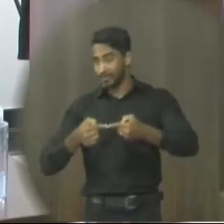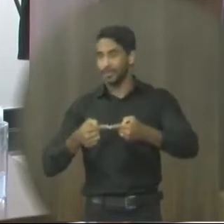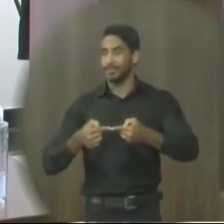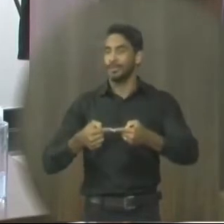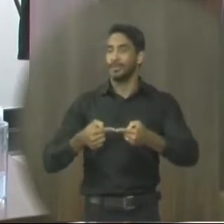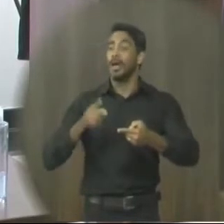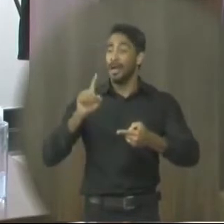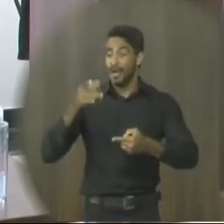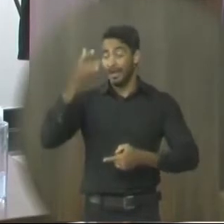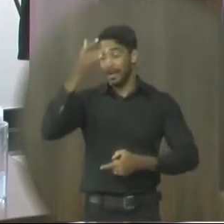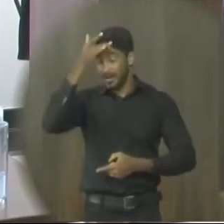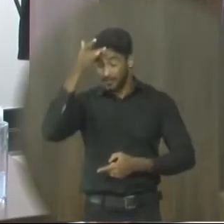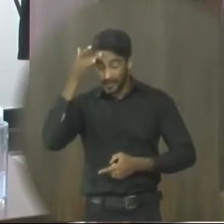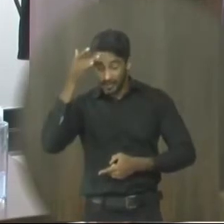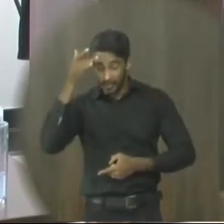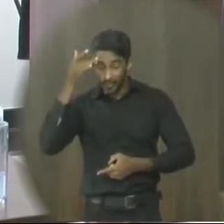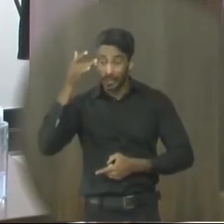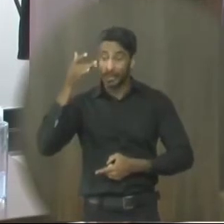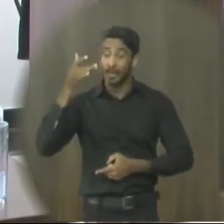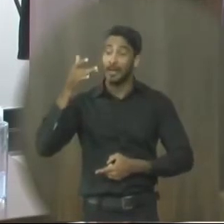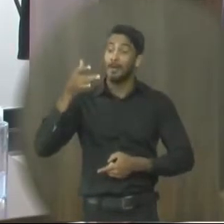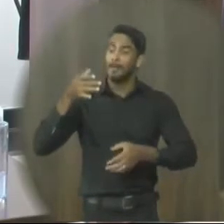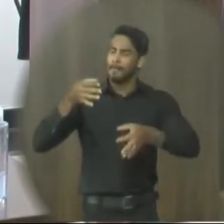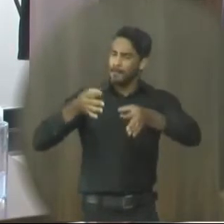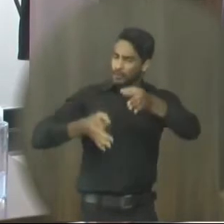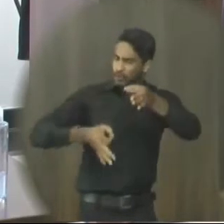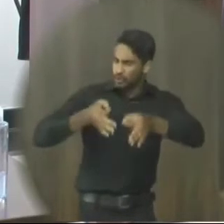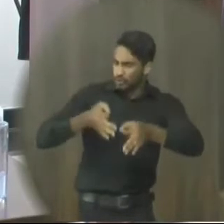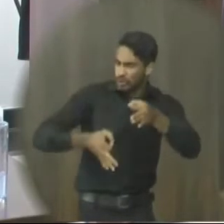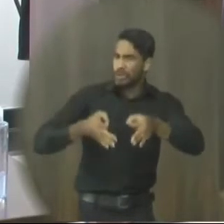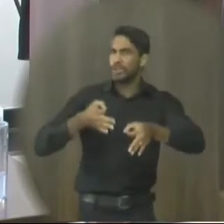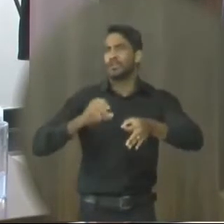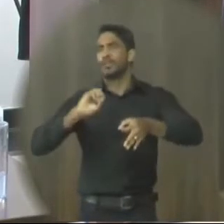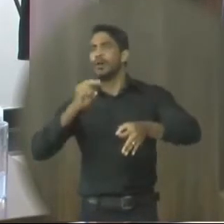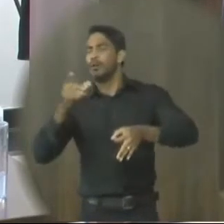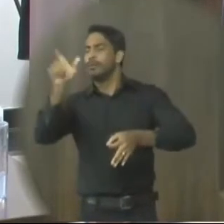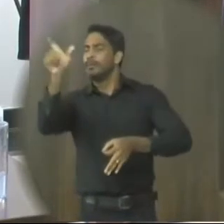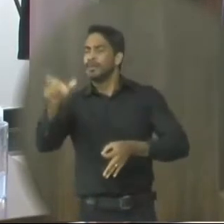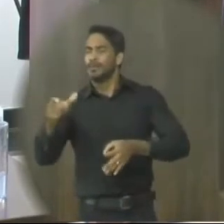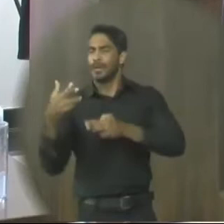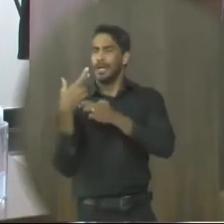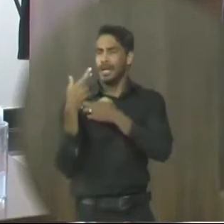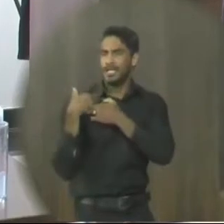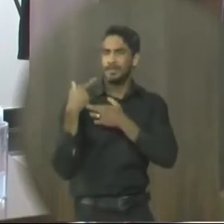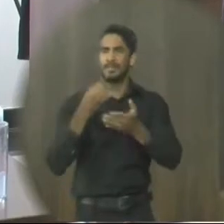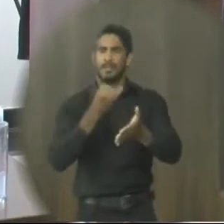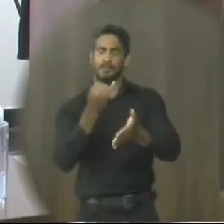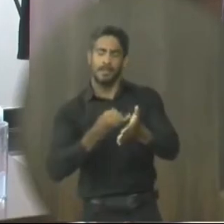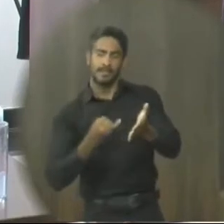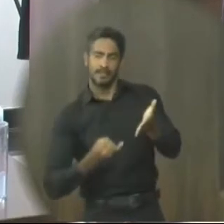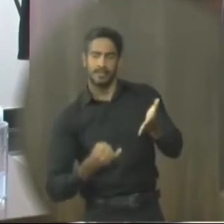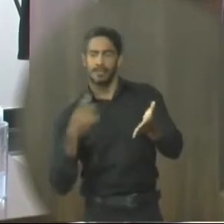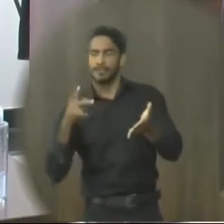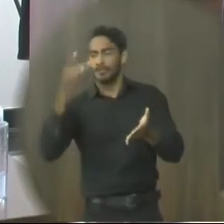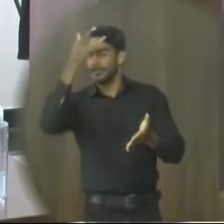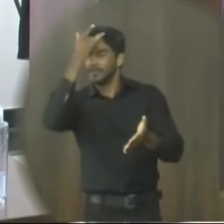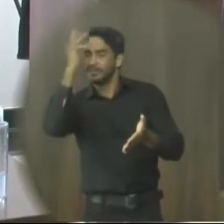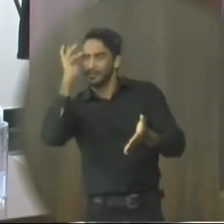jurídica e na parte de cadastro, pelo menos chefe de gabinete. Estive com ele conversando,